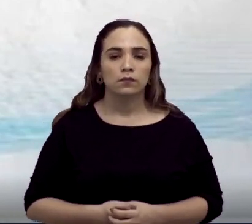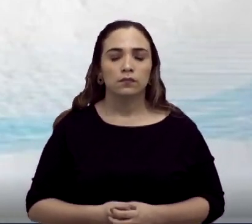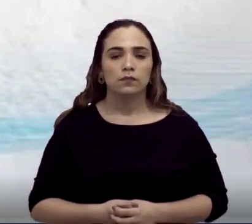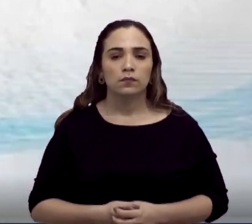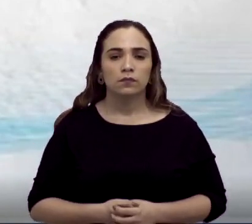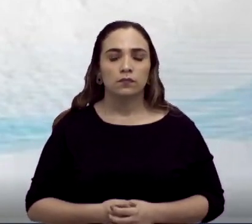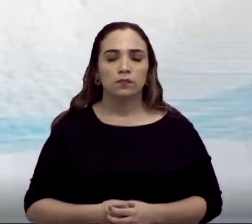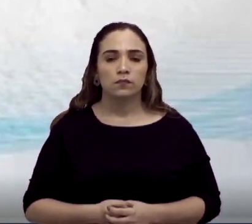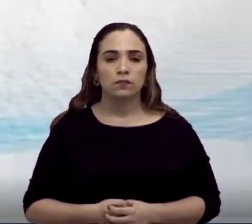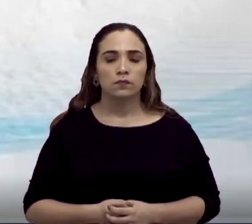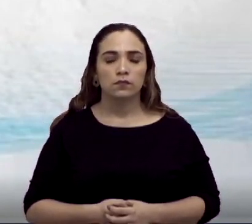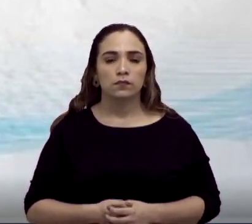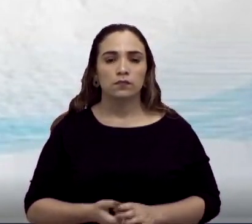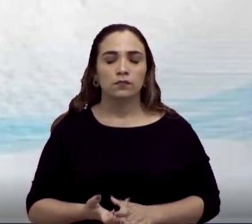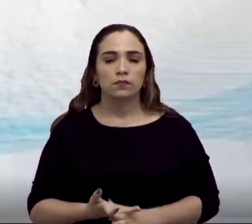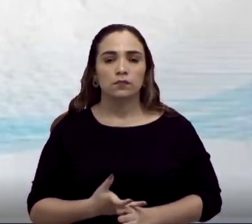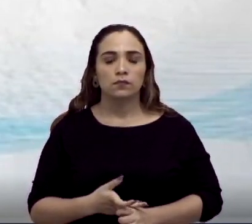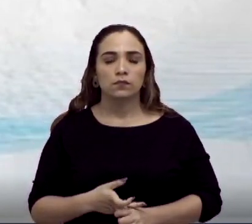assim,